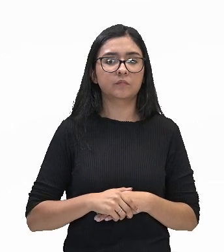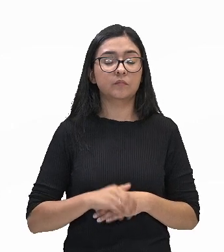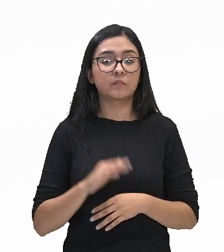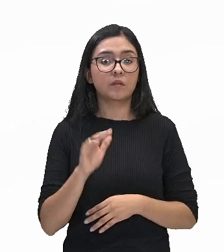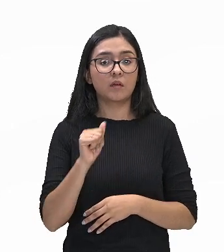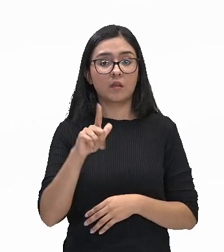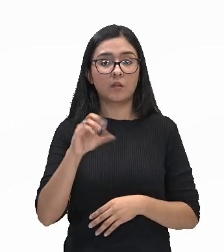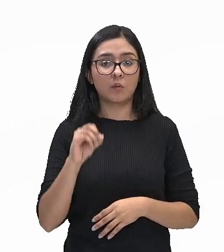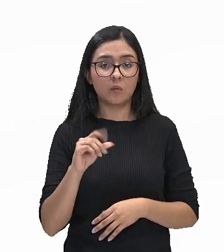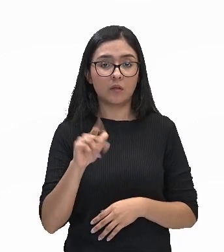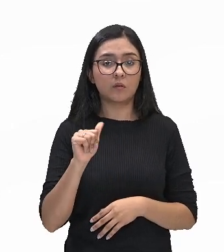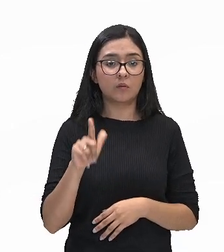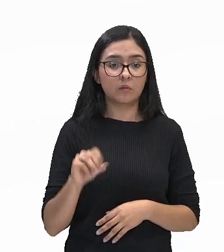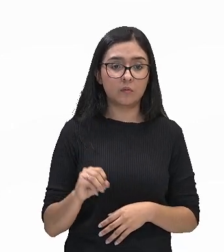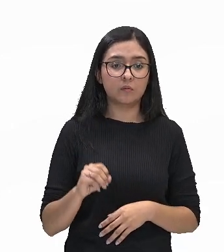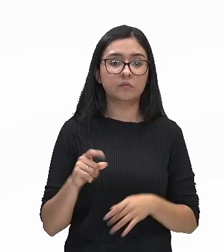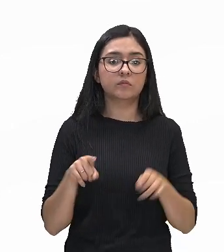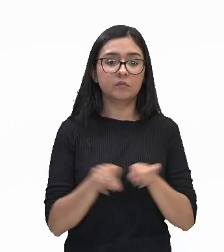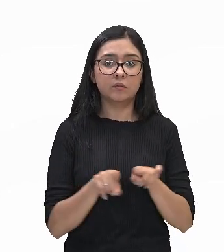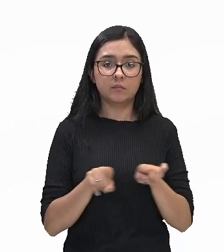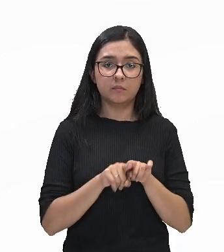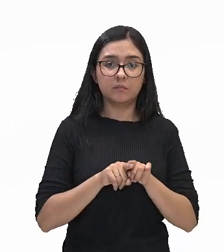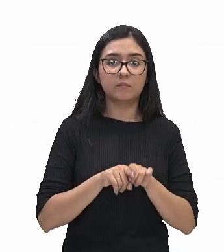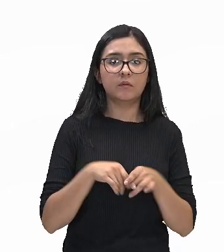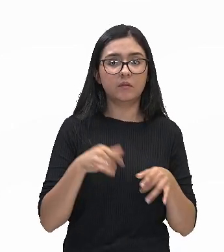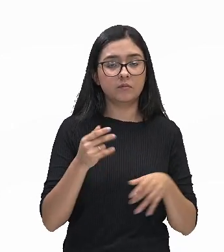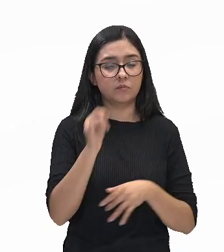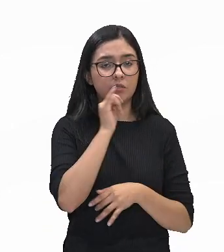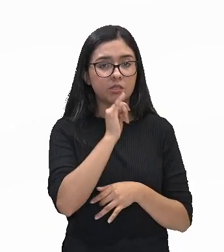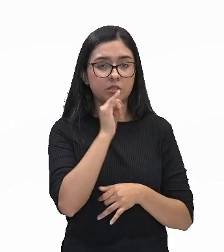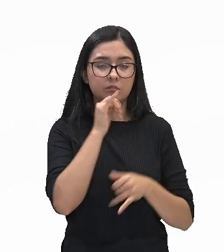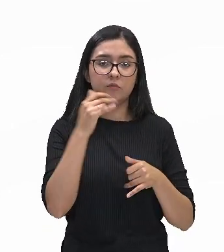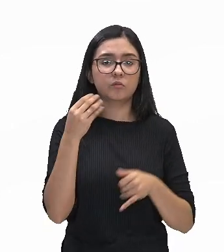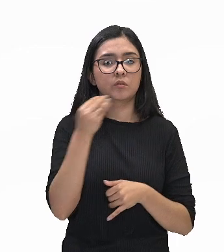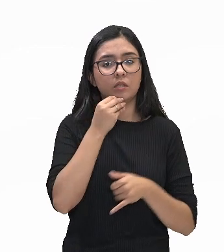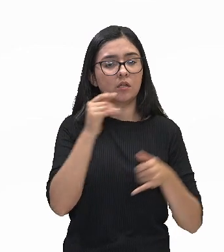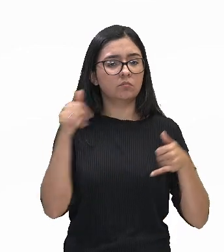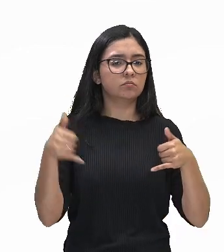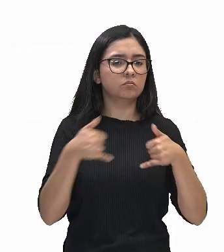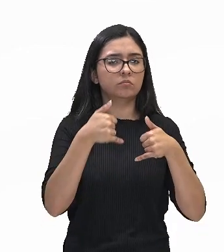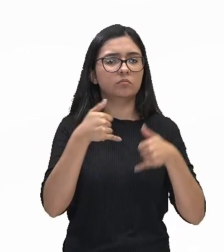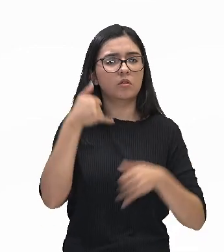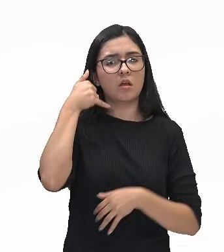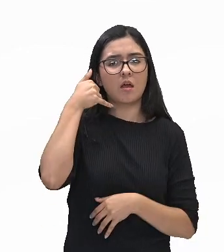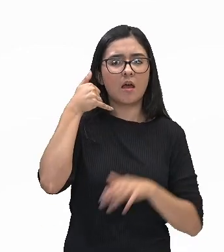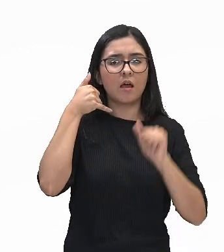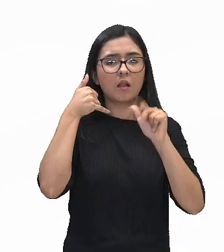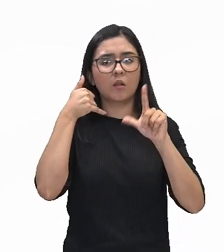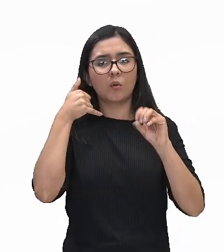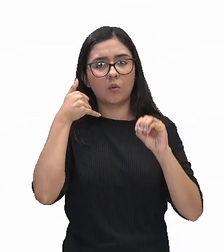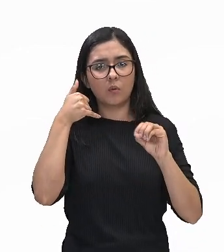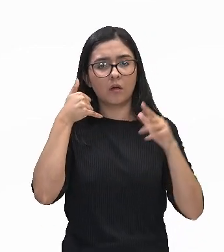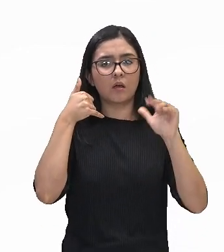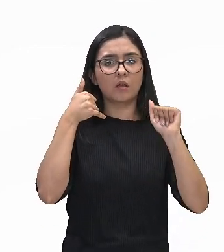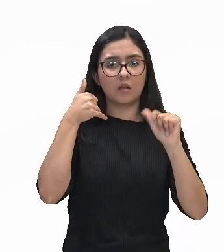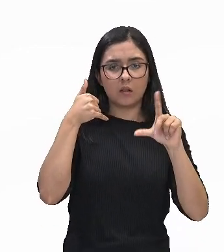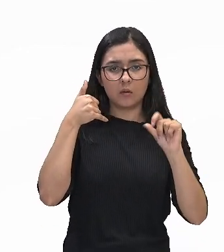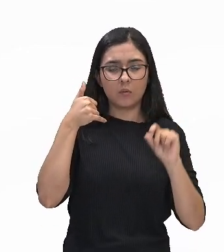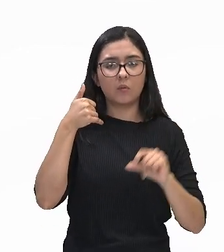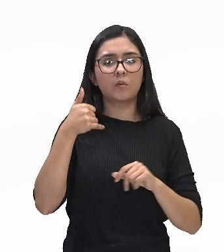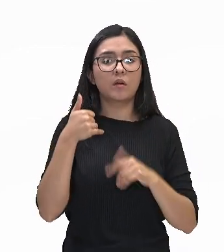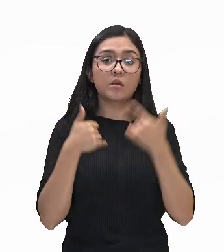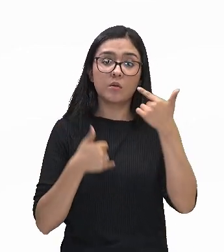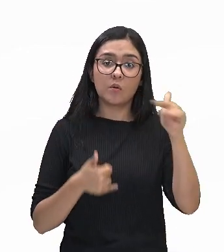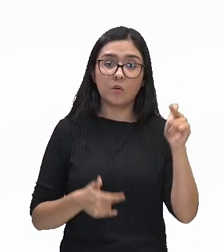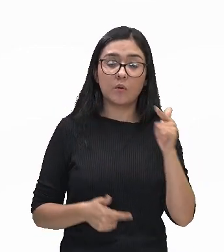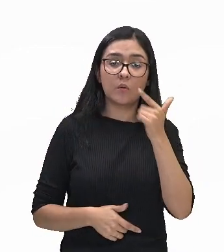nosso exemplo, né, quando eu estou tentando falar com alguém. Alô, alô, alguém lá do outro